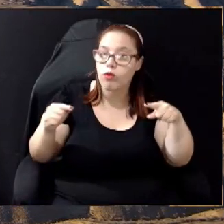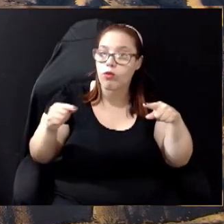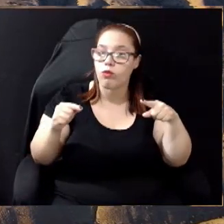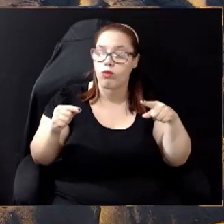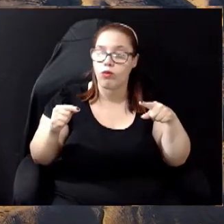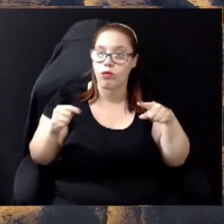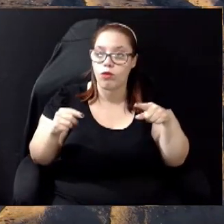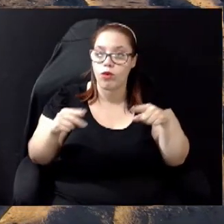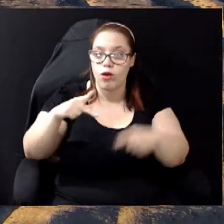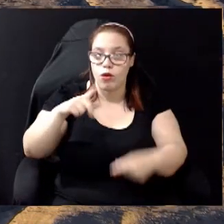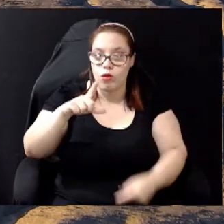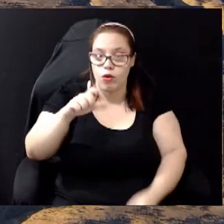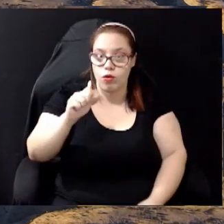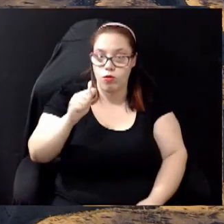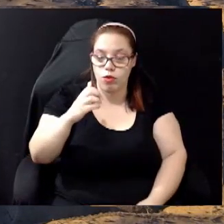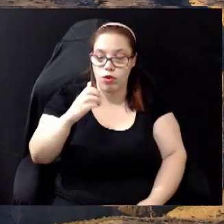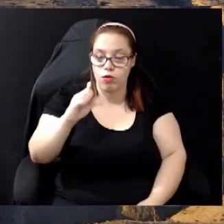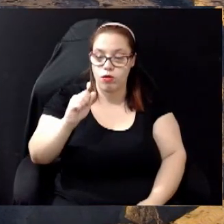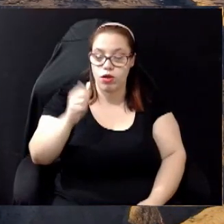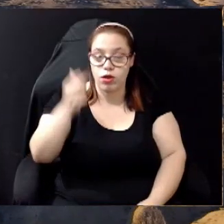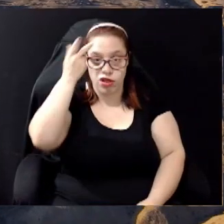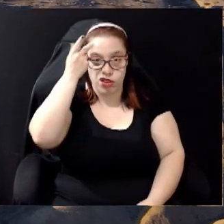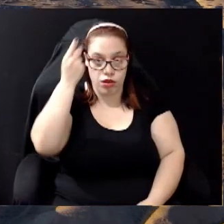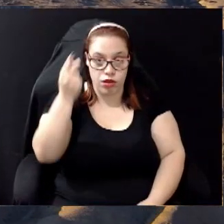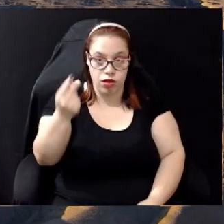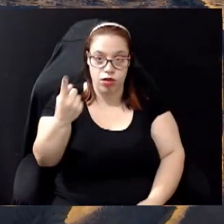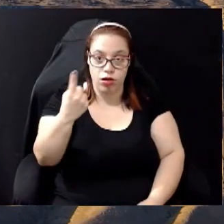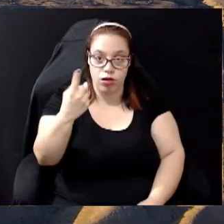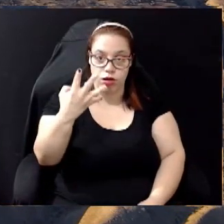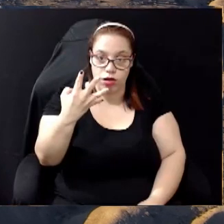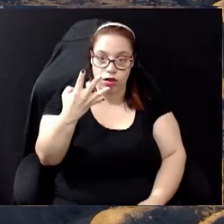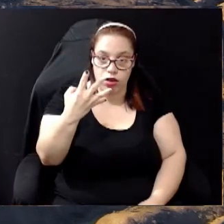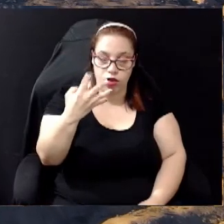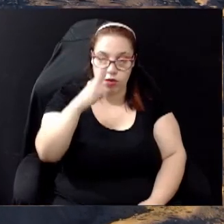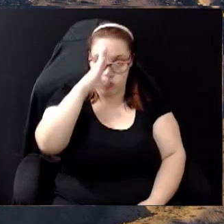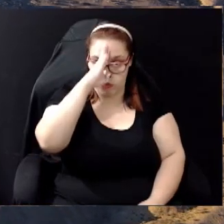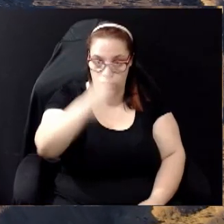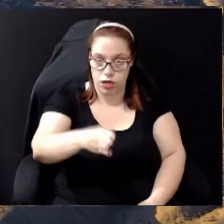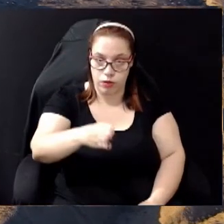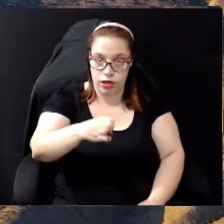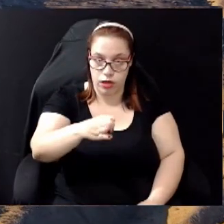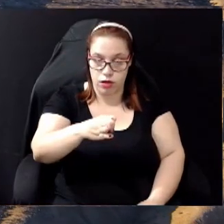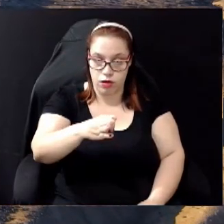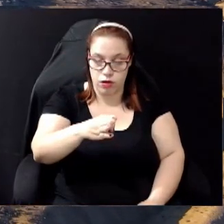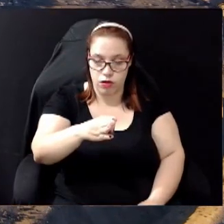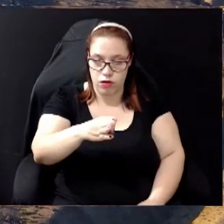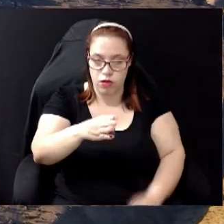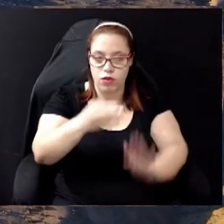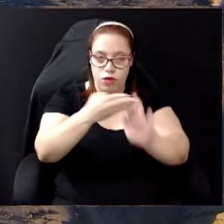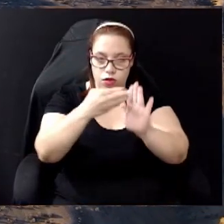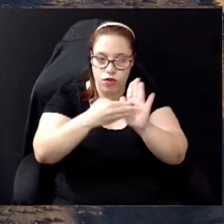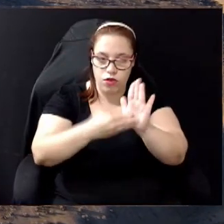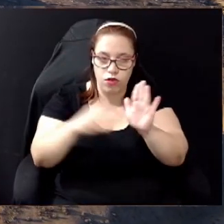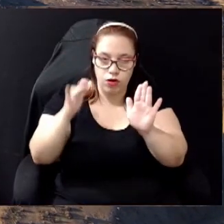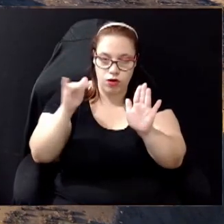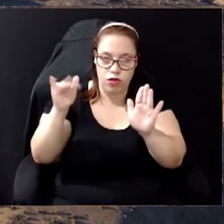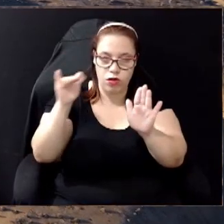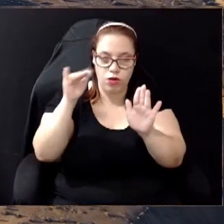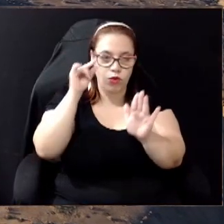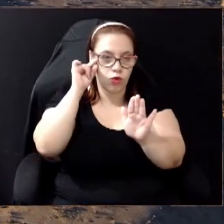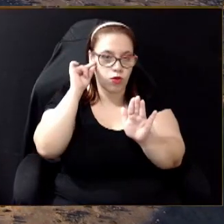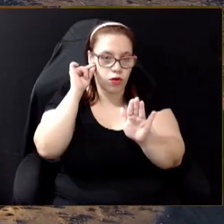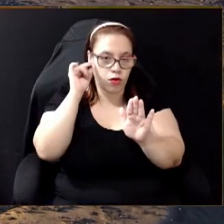diferentes classificações para as placas. A mais comum indica 14 placas principais, seguindo a classificação do